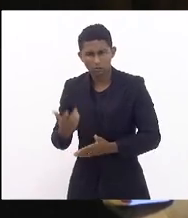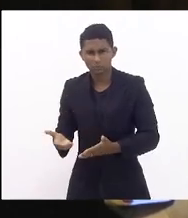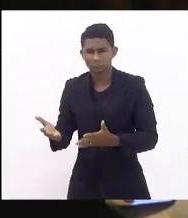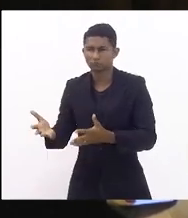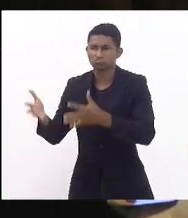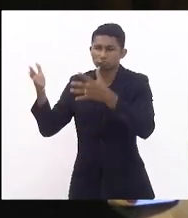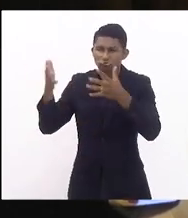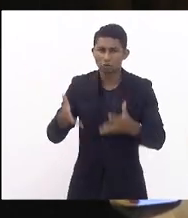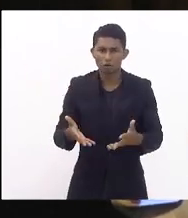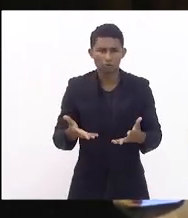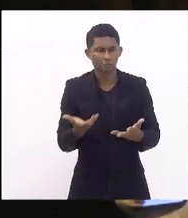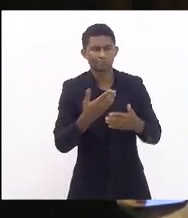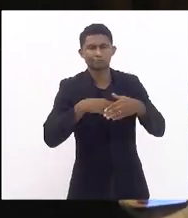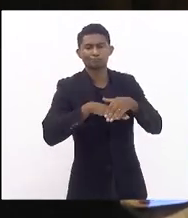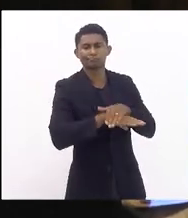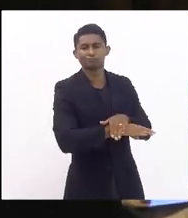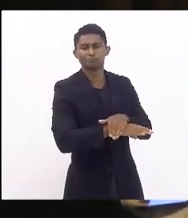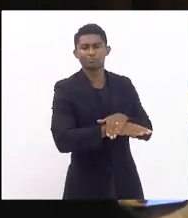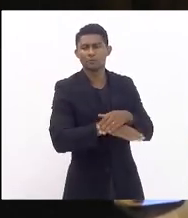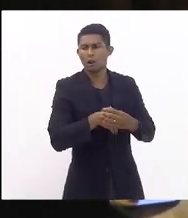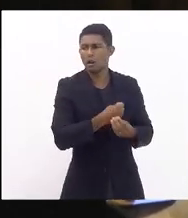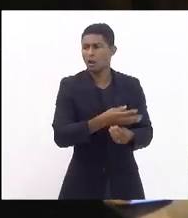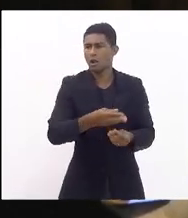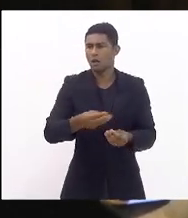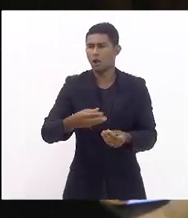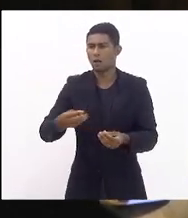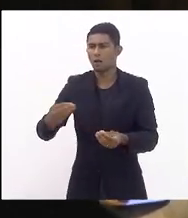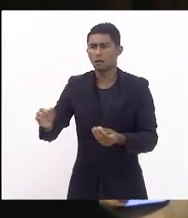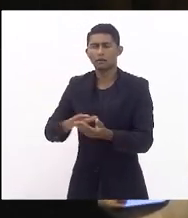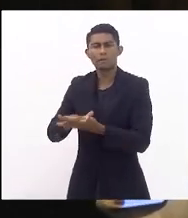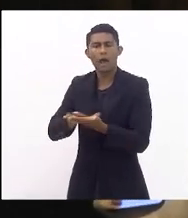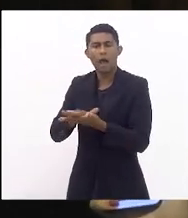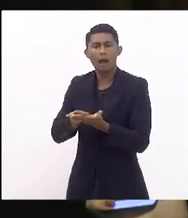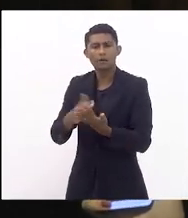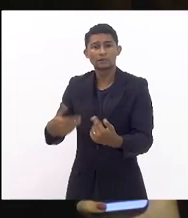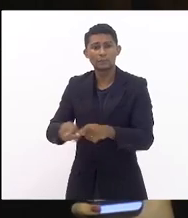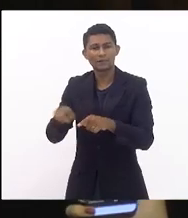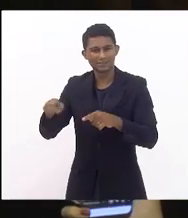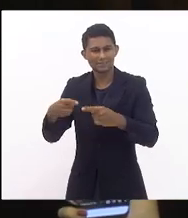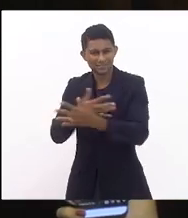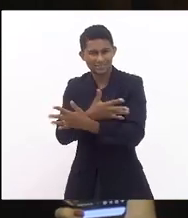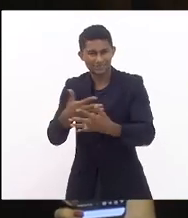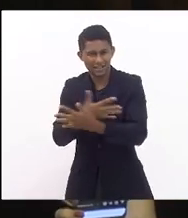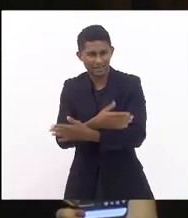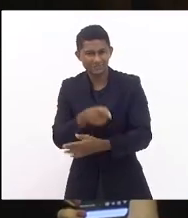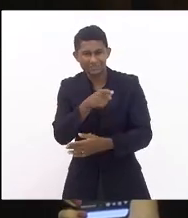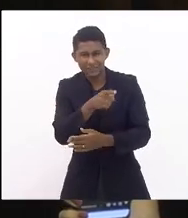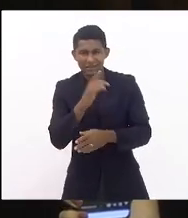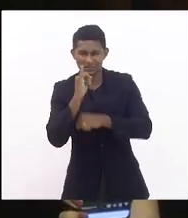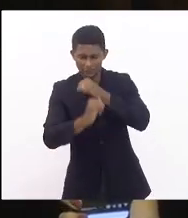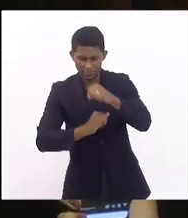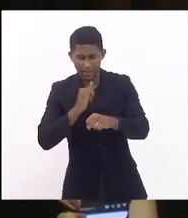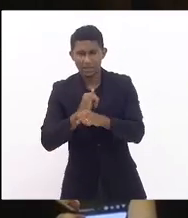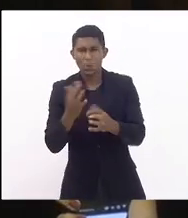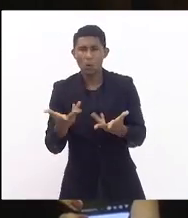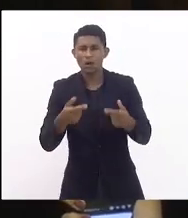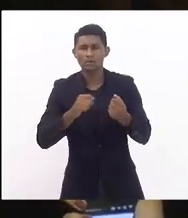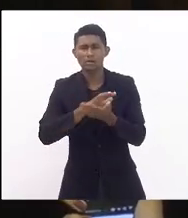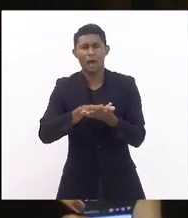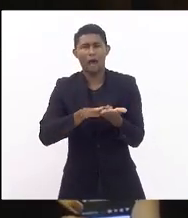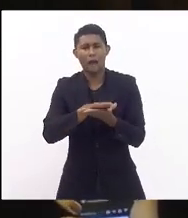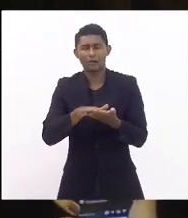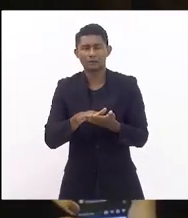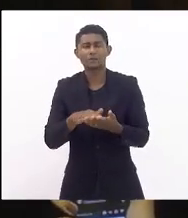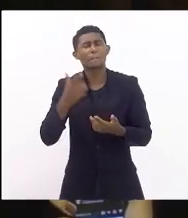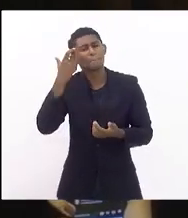infelizmente, a cidade não conta com uma internet de qualidade. Ou seja, para que o tablet se não tem